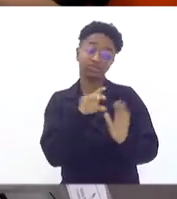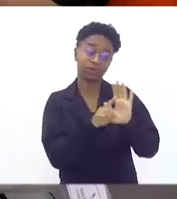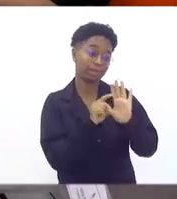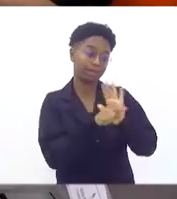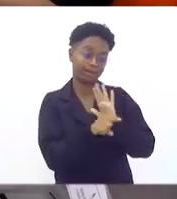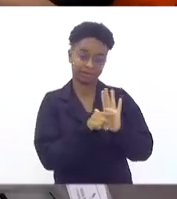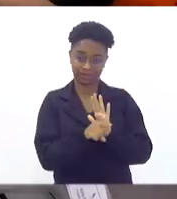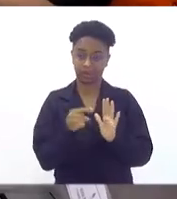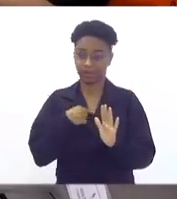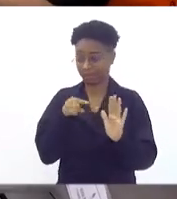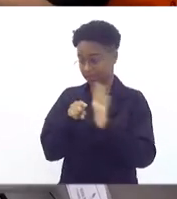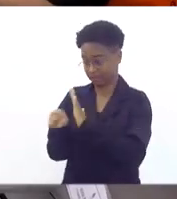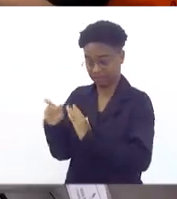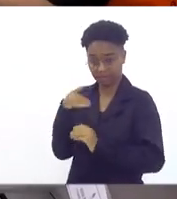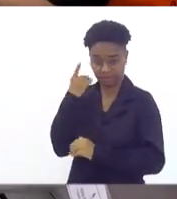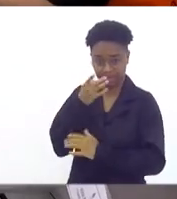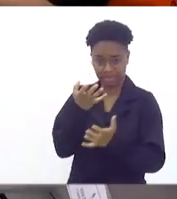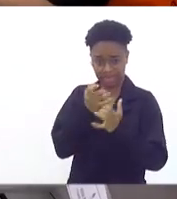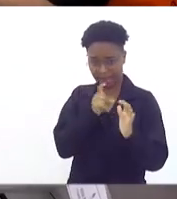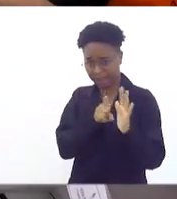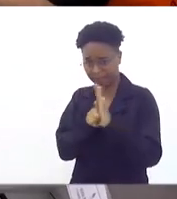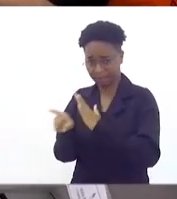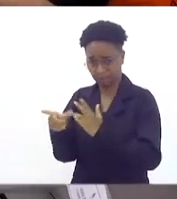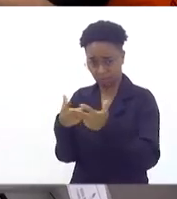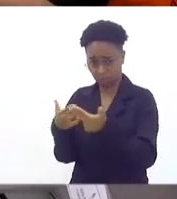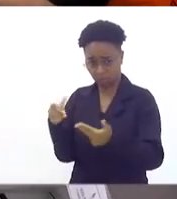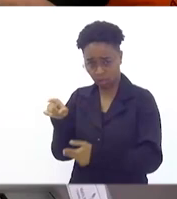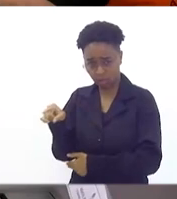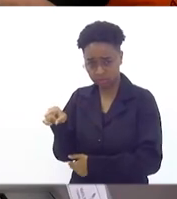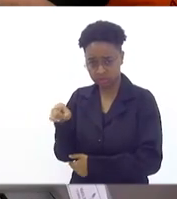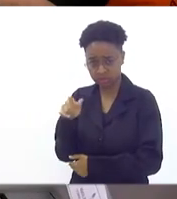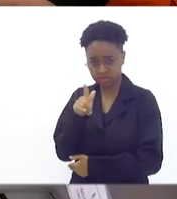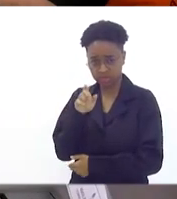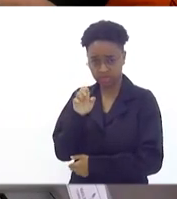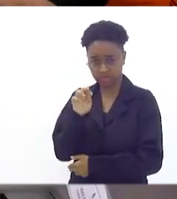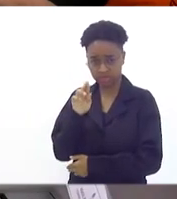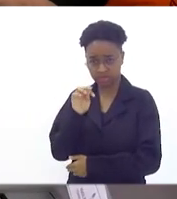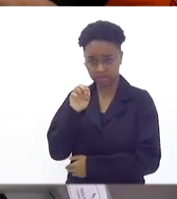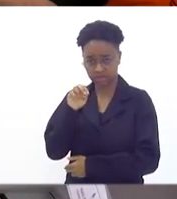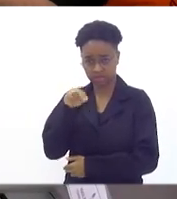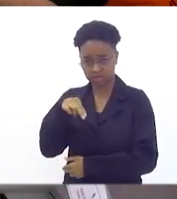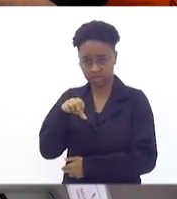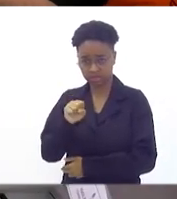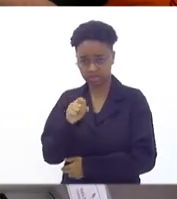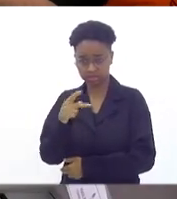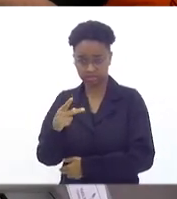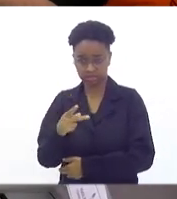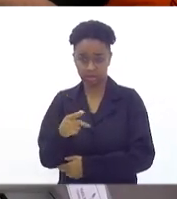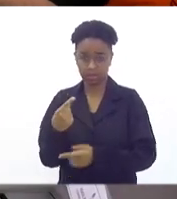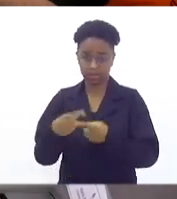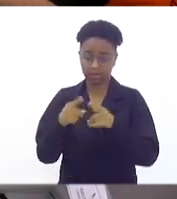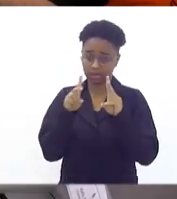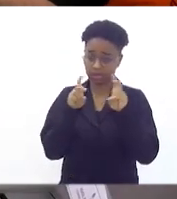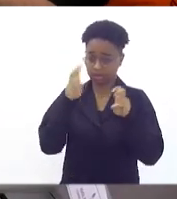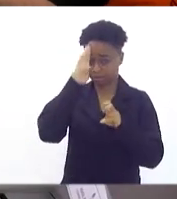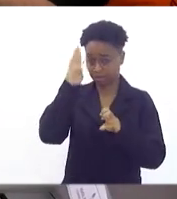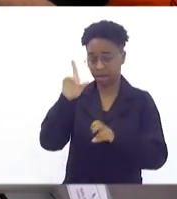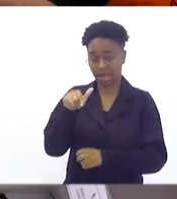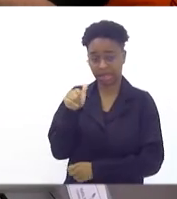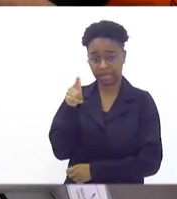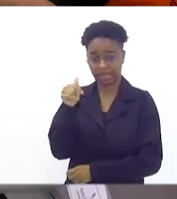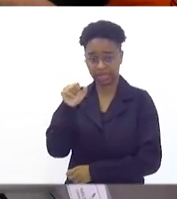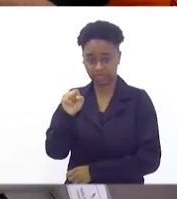aqui os deputados querem fazer algum questionamento pra agetransp já que o tema central é o gás